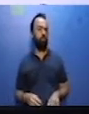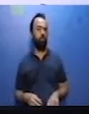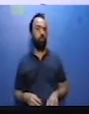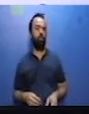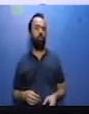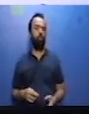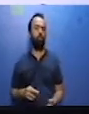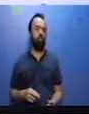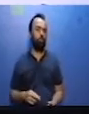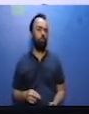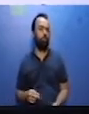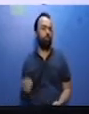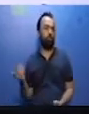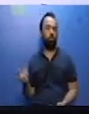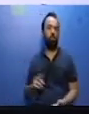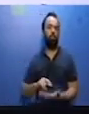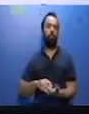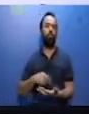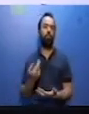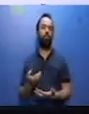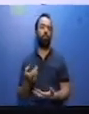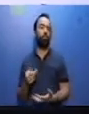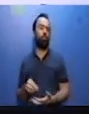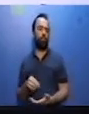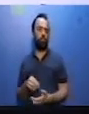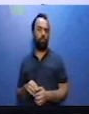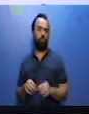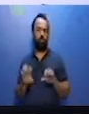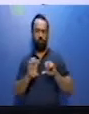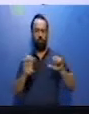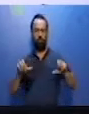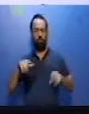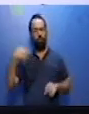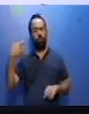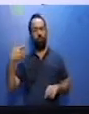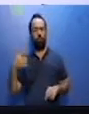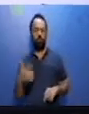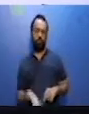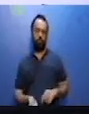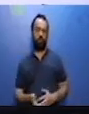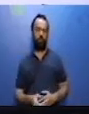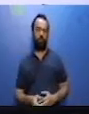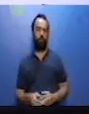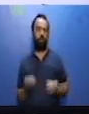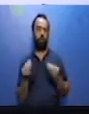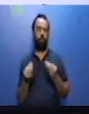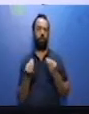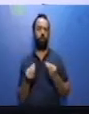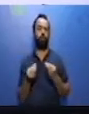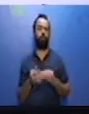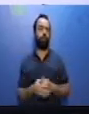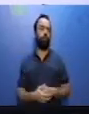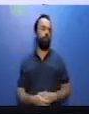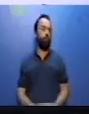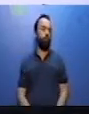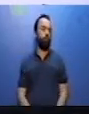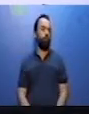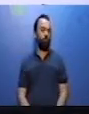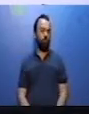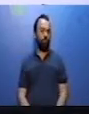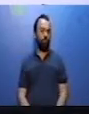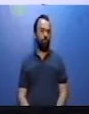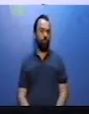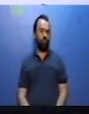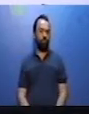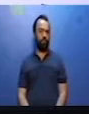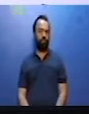e agora como resolver uma equação do segundo grau completa já foi a parte introdução teve a história né nós temos